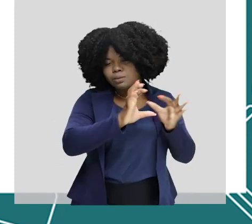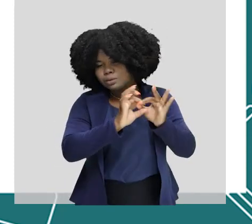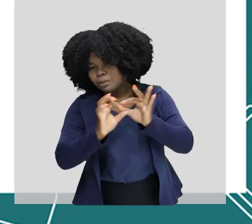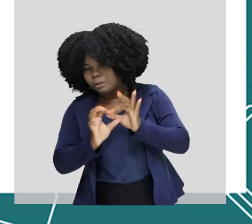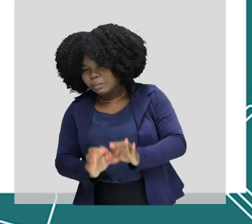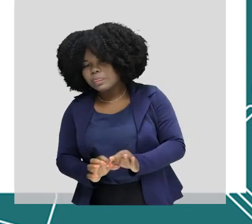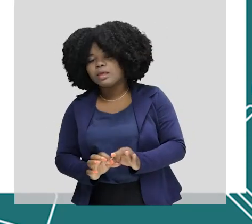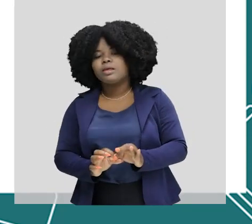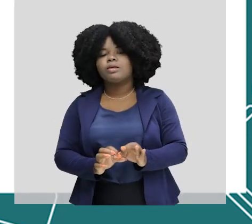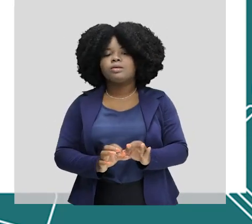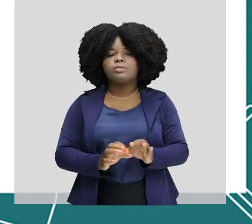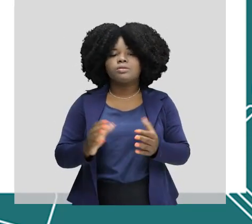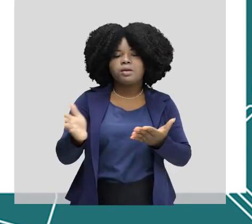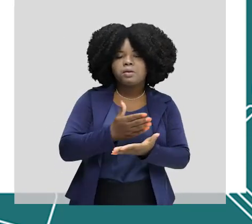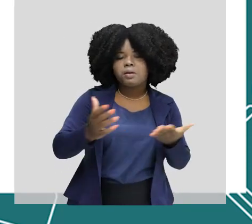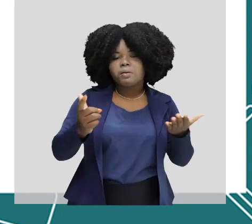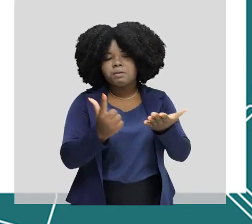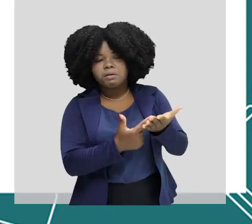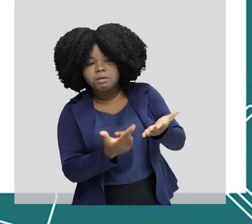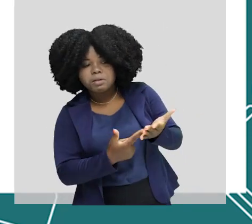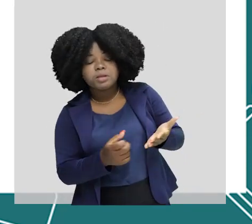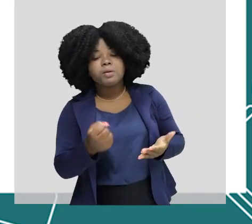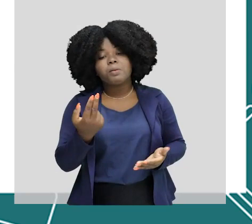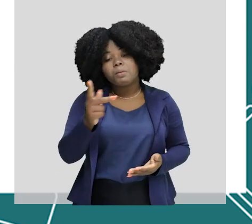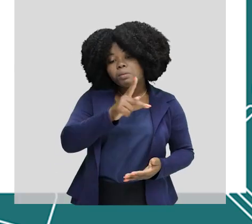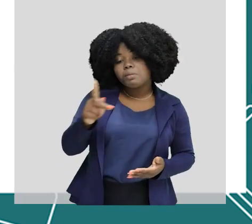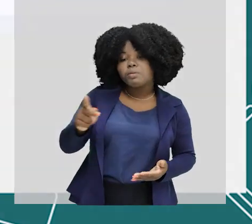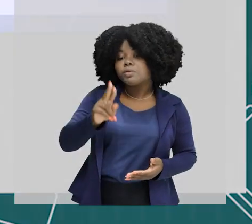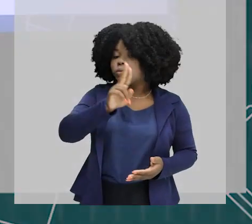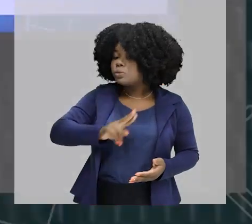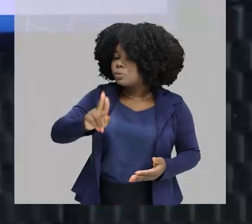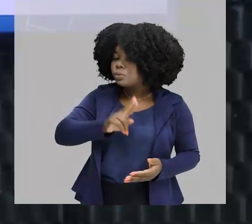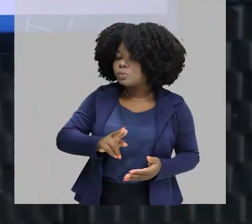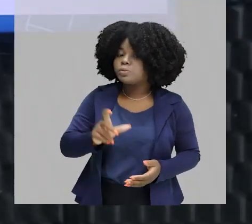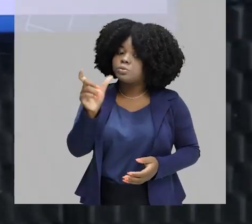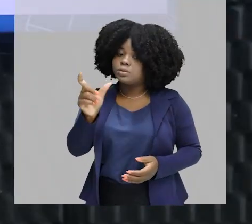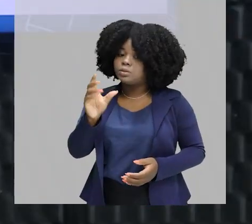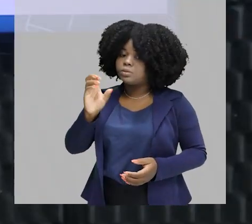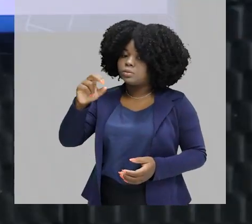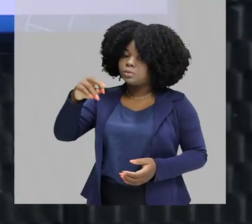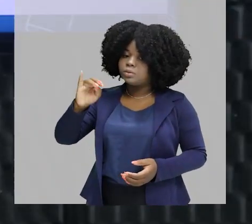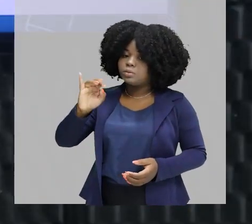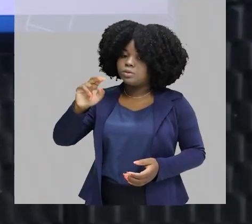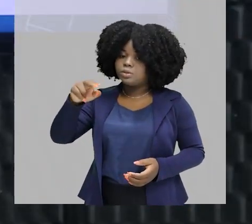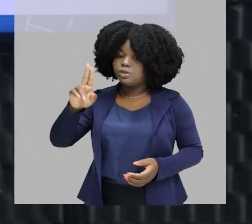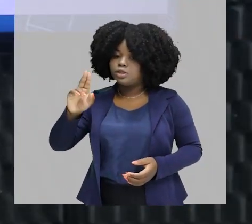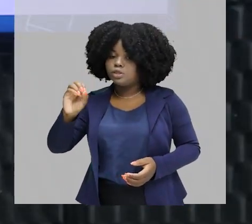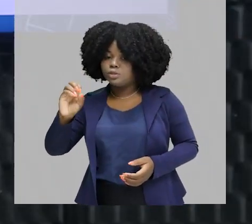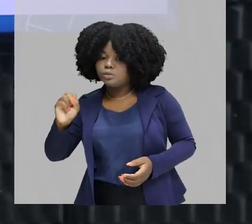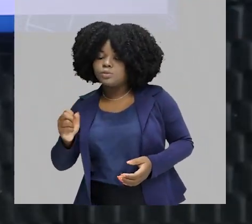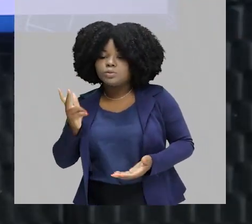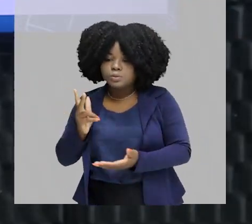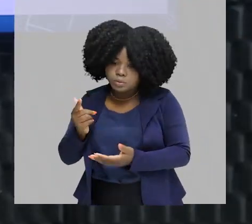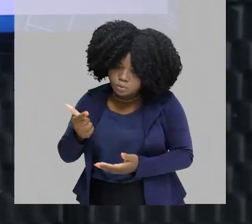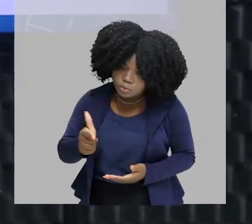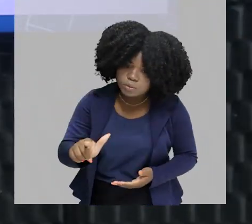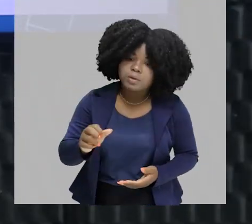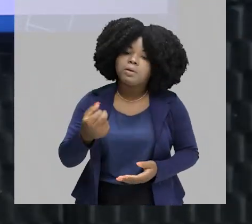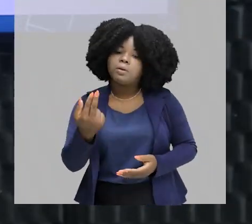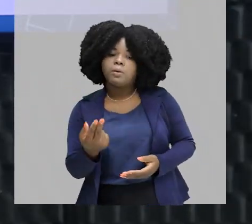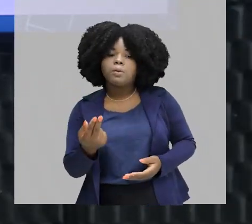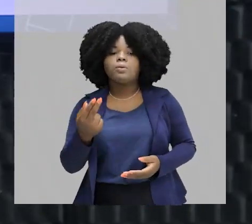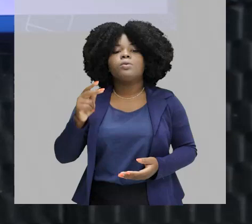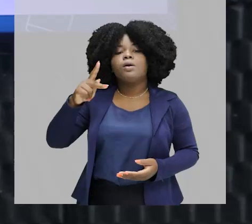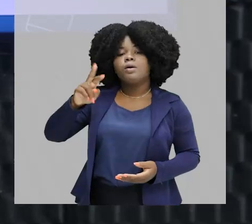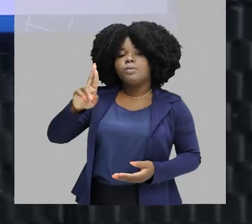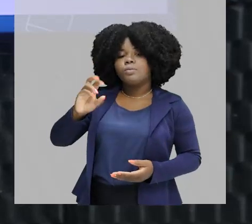Progressive. Alguns livros, alguns professores usam o termo continuous, outros usam progressive. Os dois significam